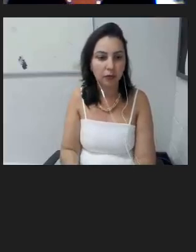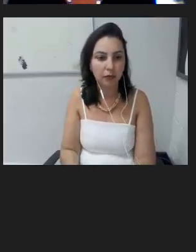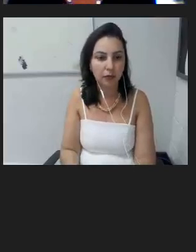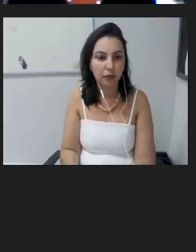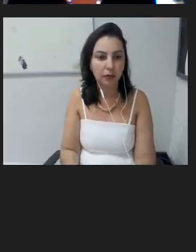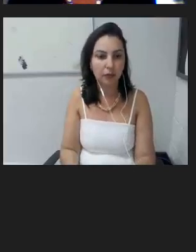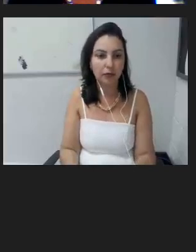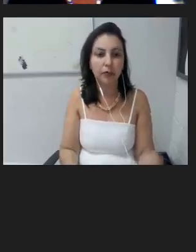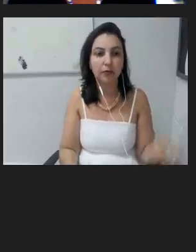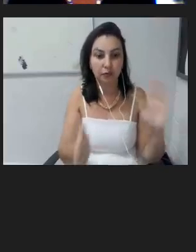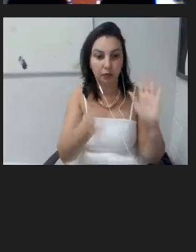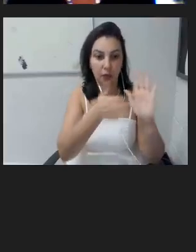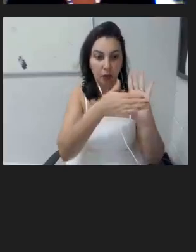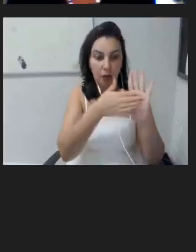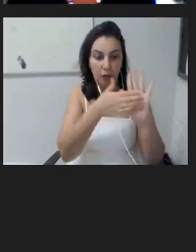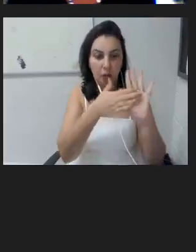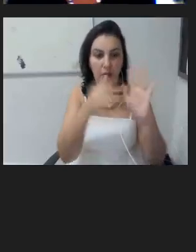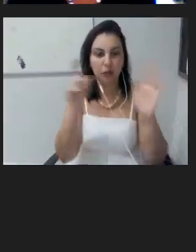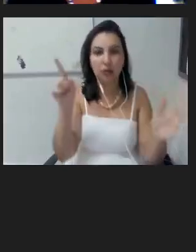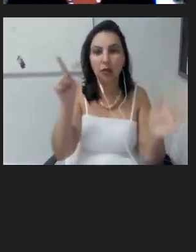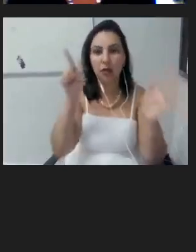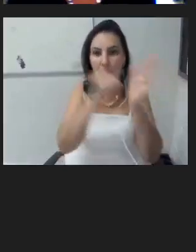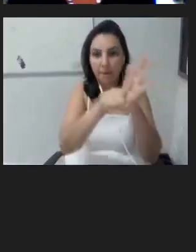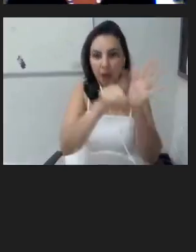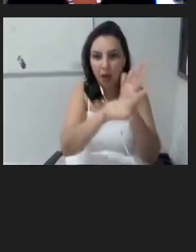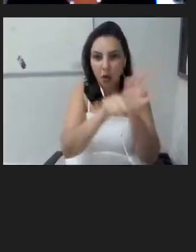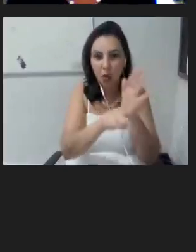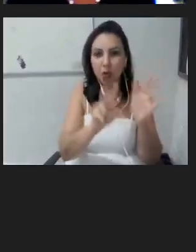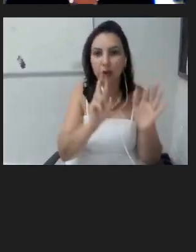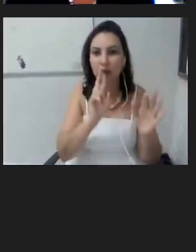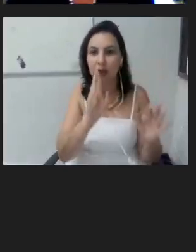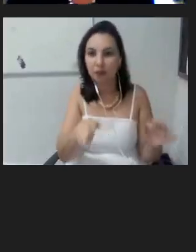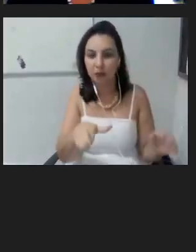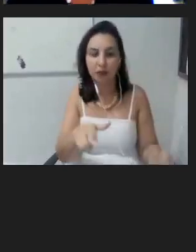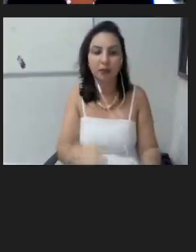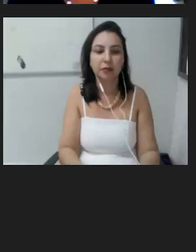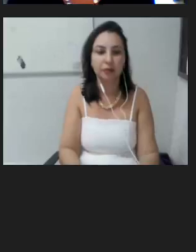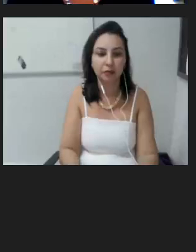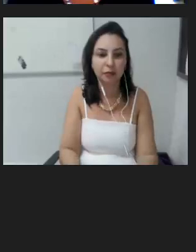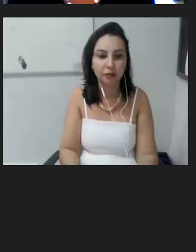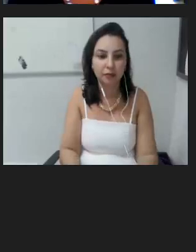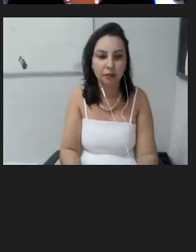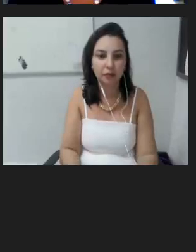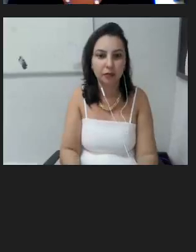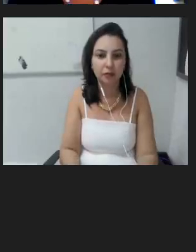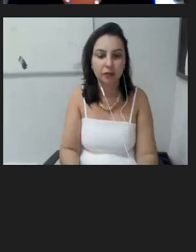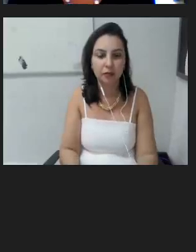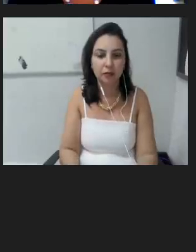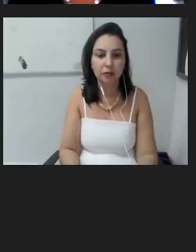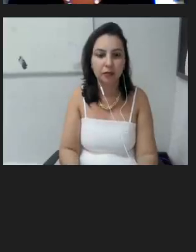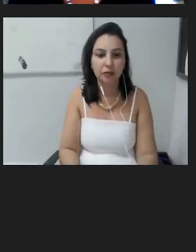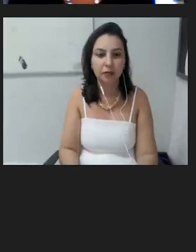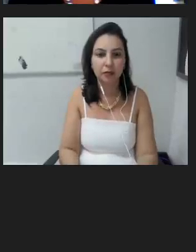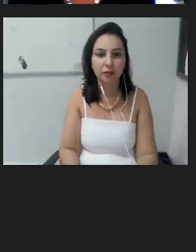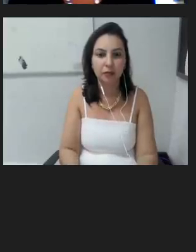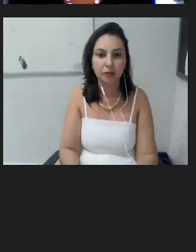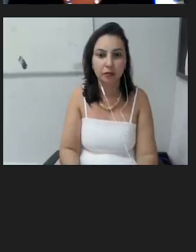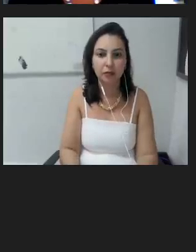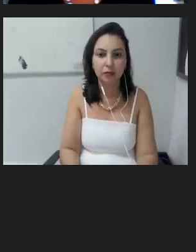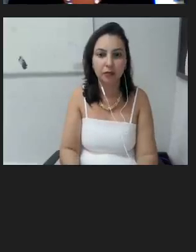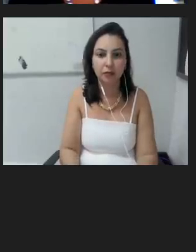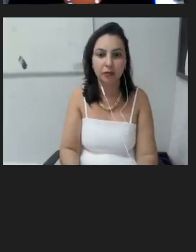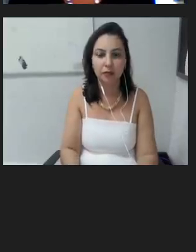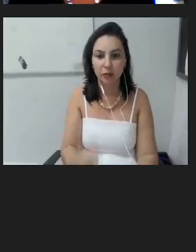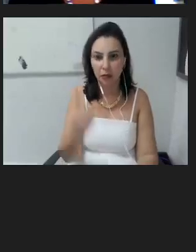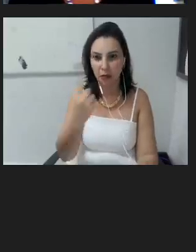a responder aqui as perguntas, né, que você colocou. E ele respondeu para a primeira pergunta, né?